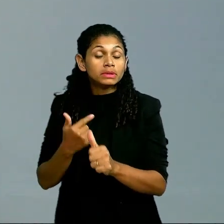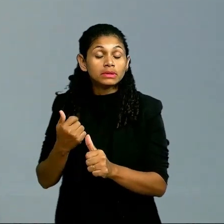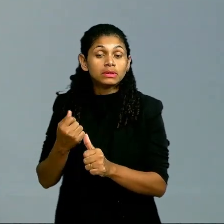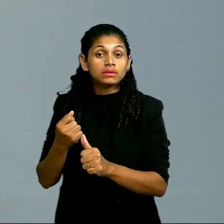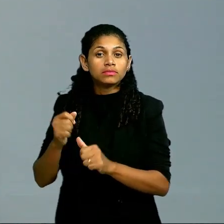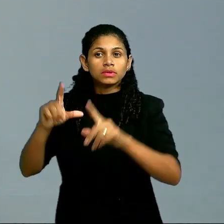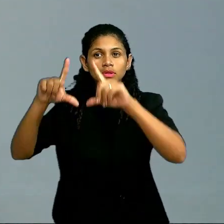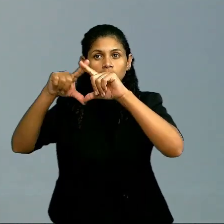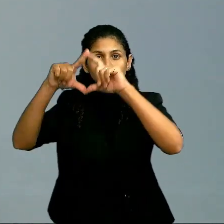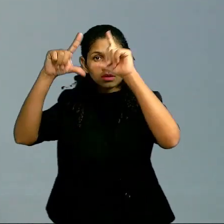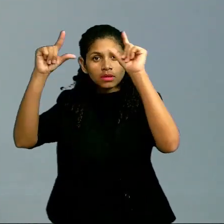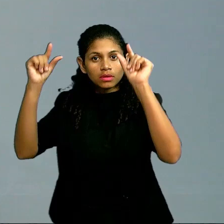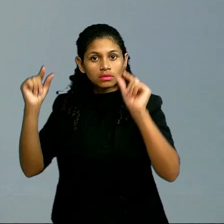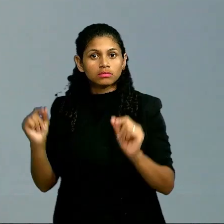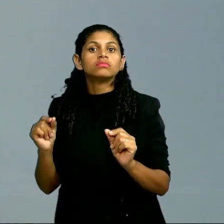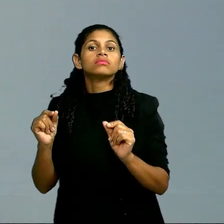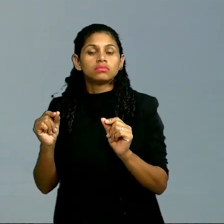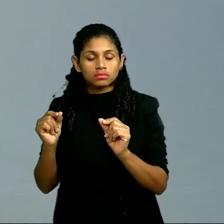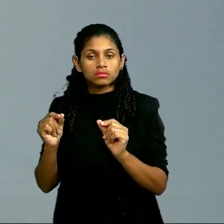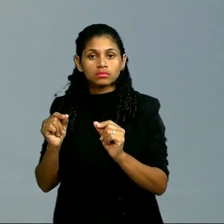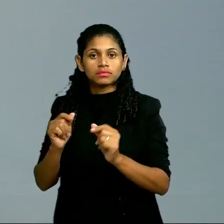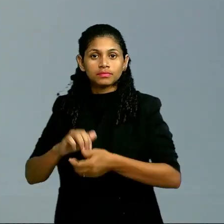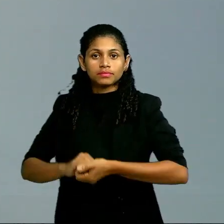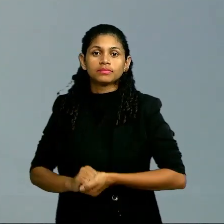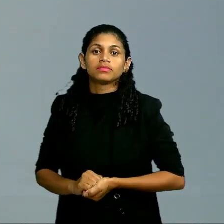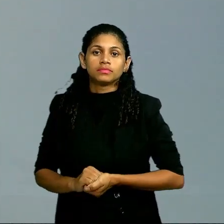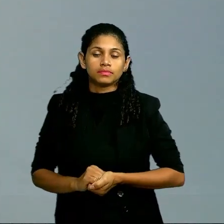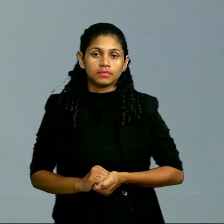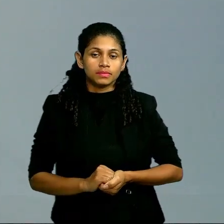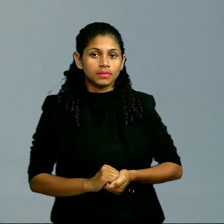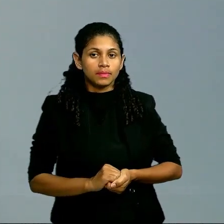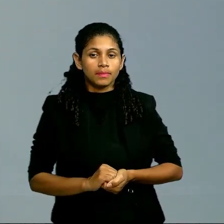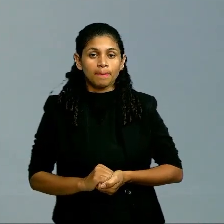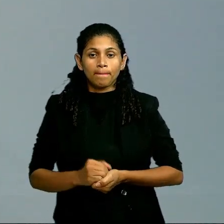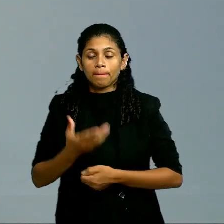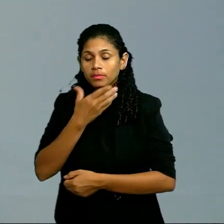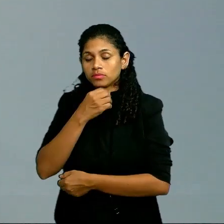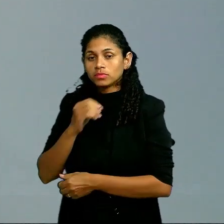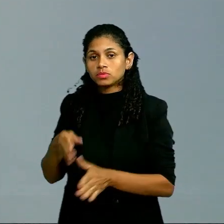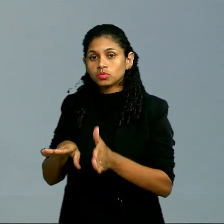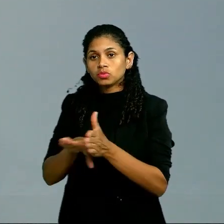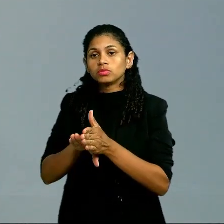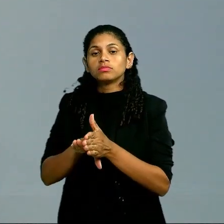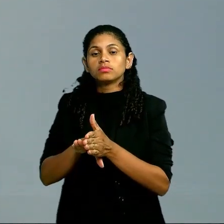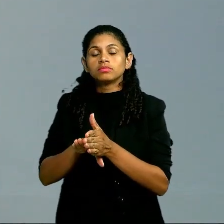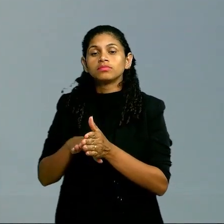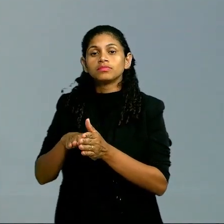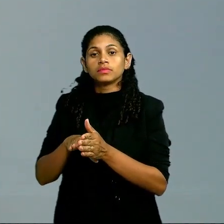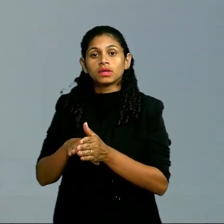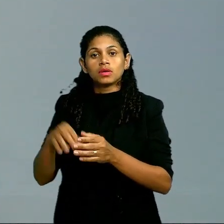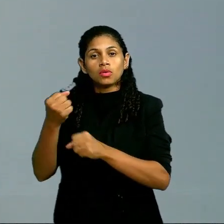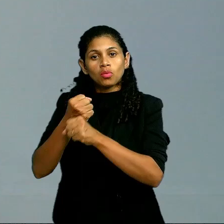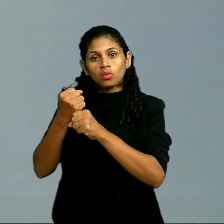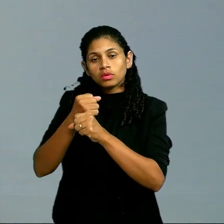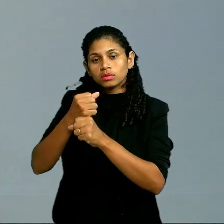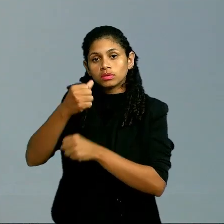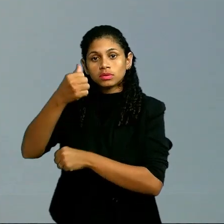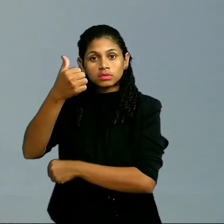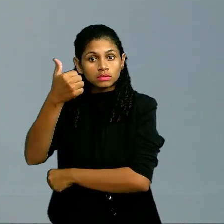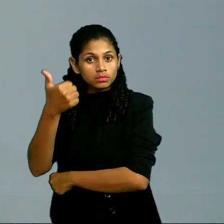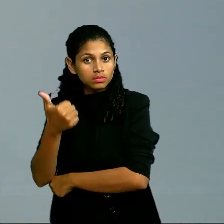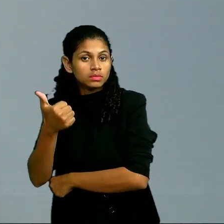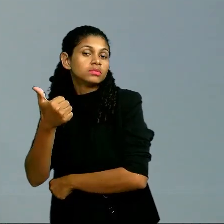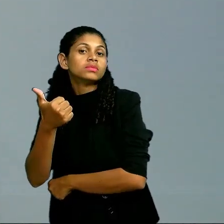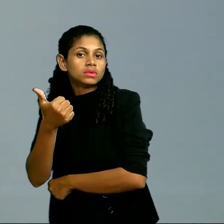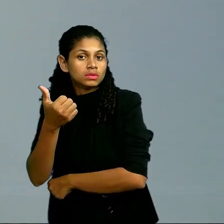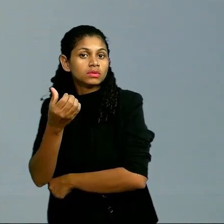seus astronautas, né? Neil Armstrong, por exemplo, que é o mais famoso deles, que chegaram à Lua em 69. Bom, aí agora